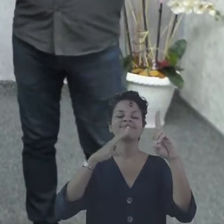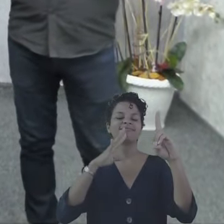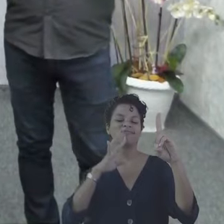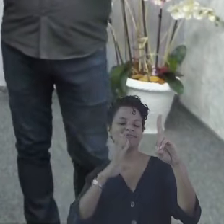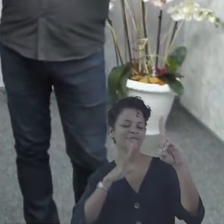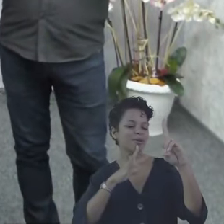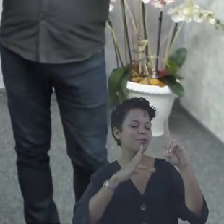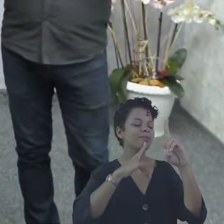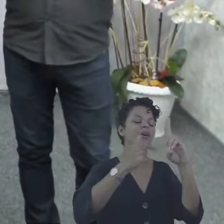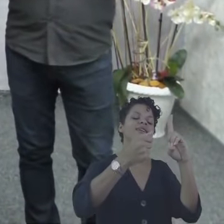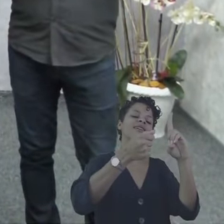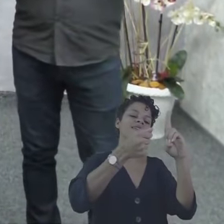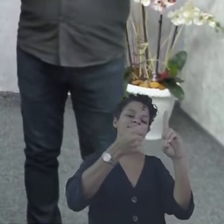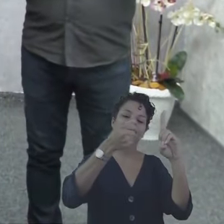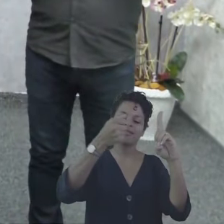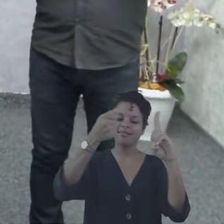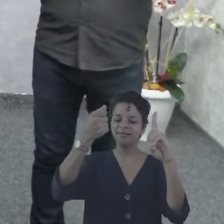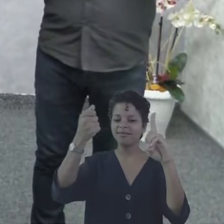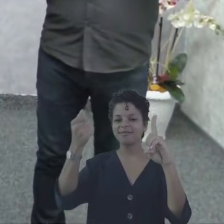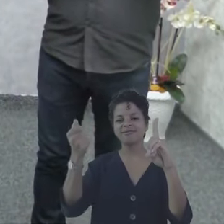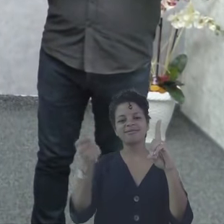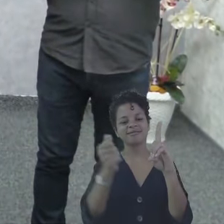Pai, junto ao